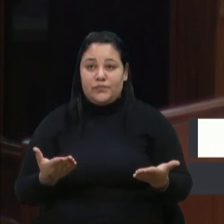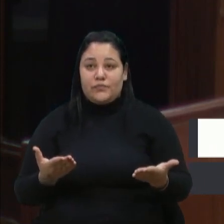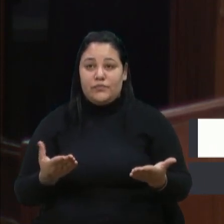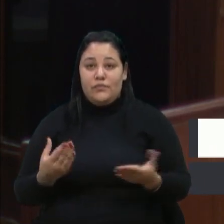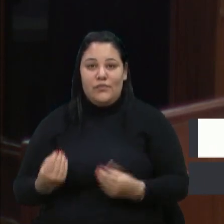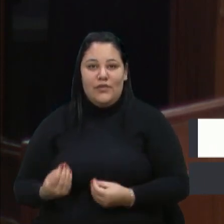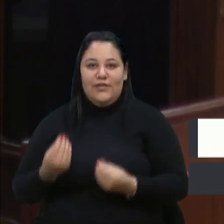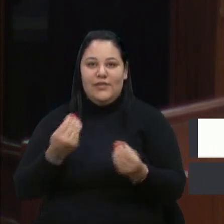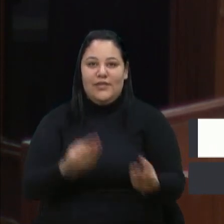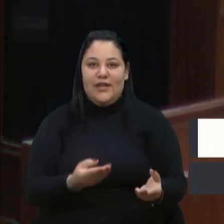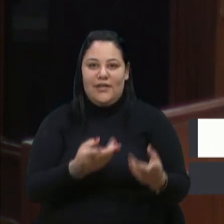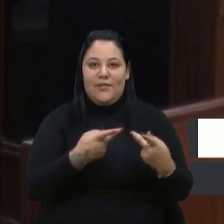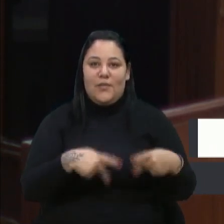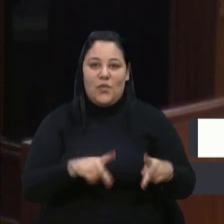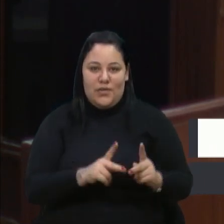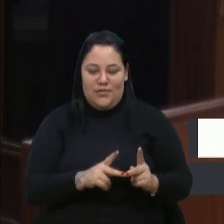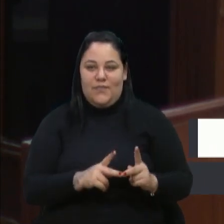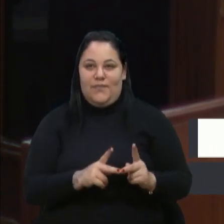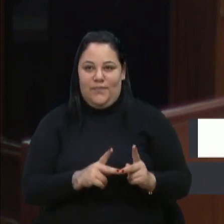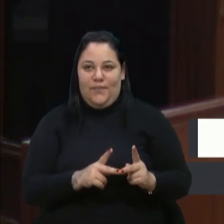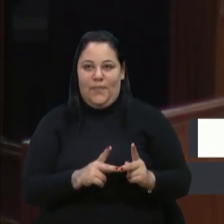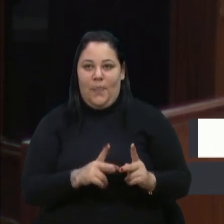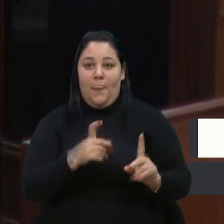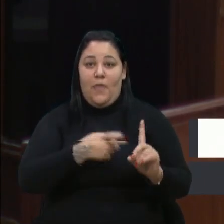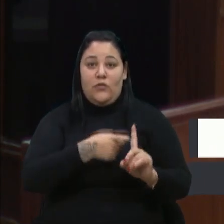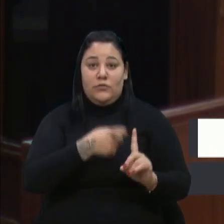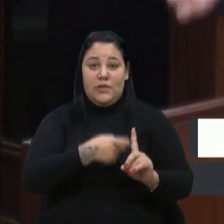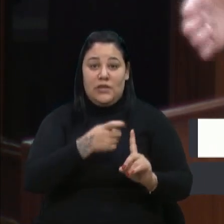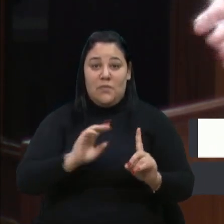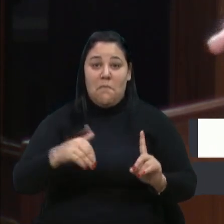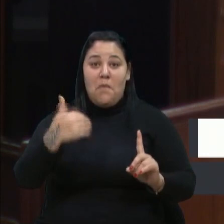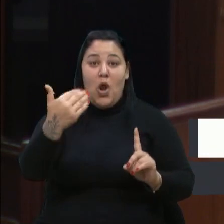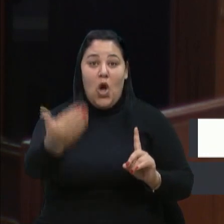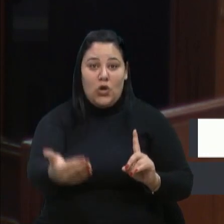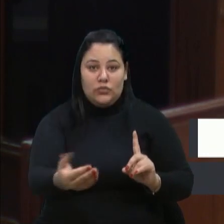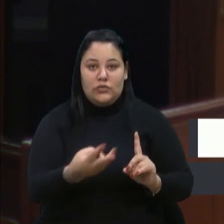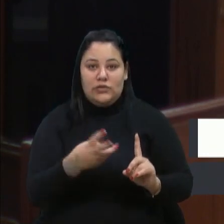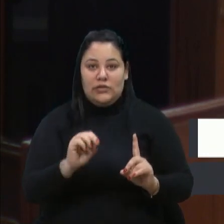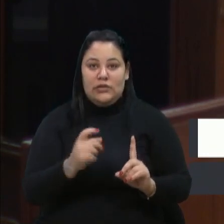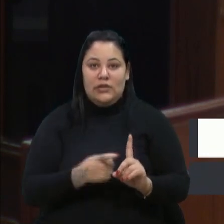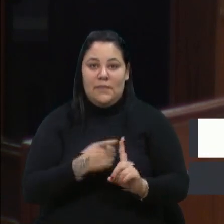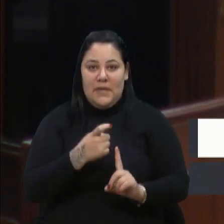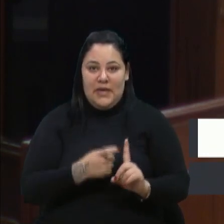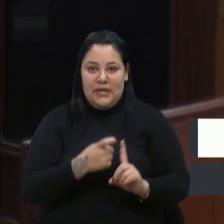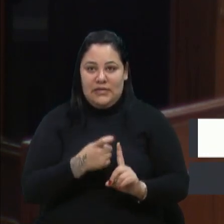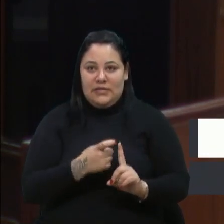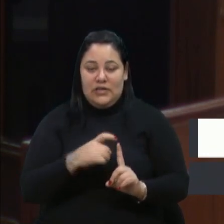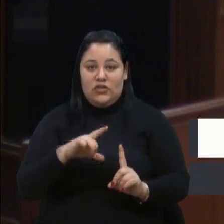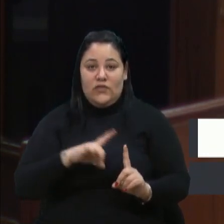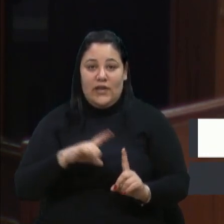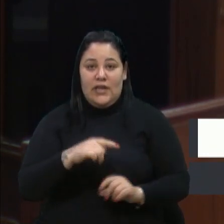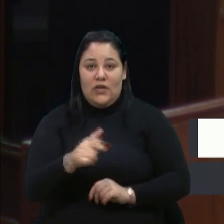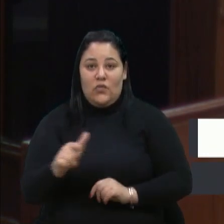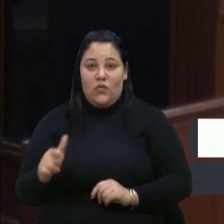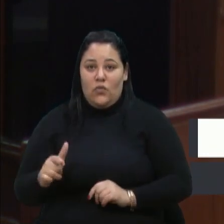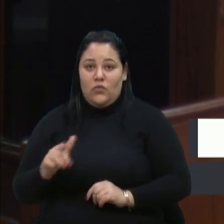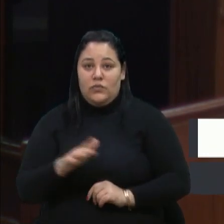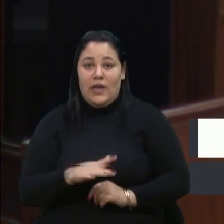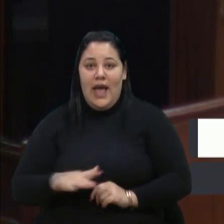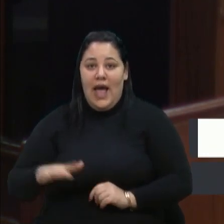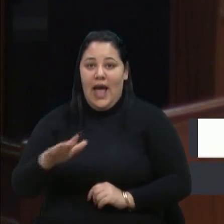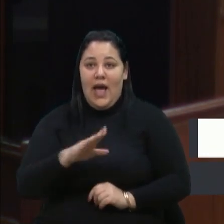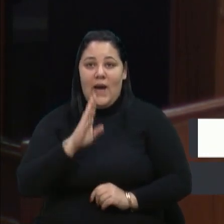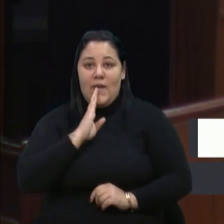para a população. E nos meses seguintes, 30 meses seguintes, nós teremos as outras áreas, de